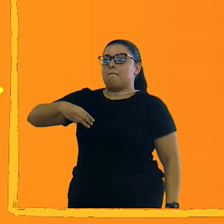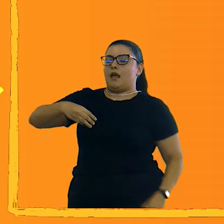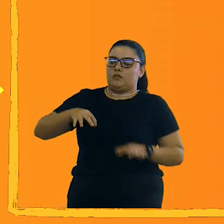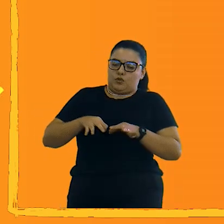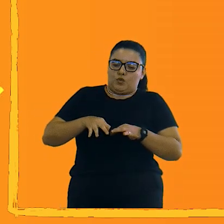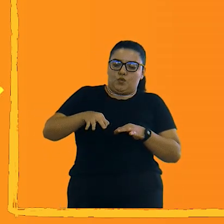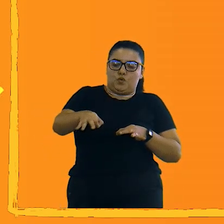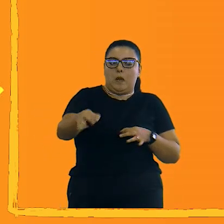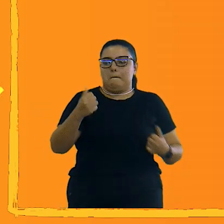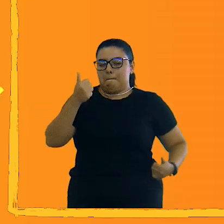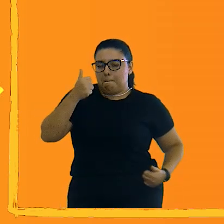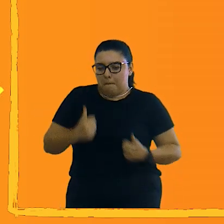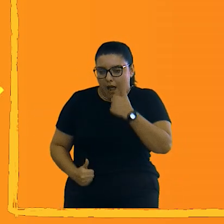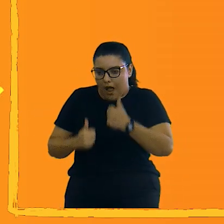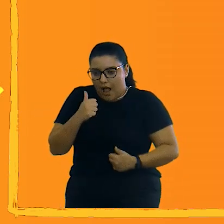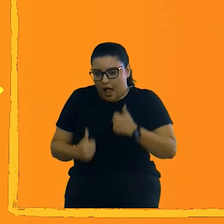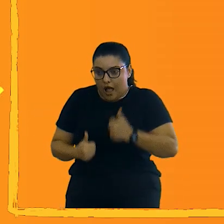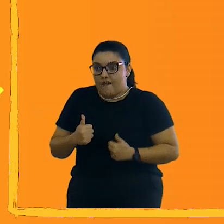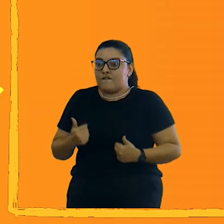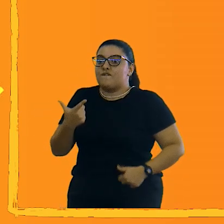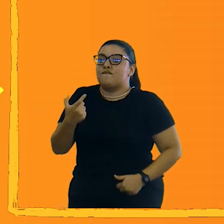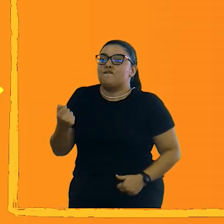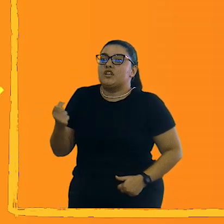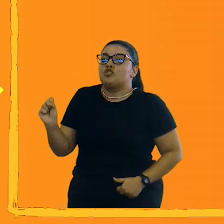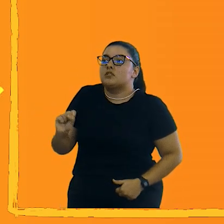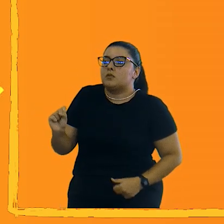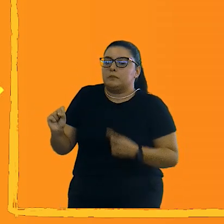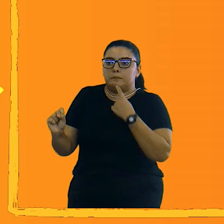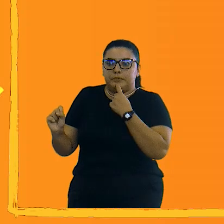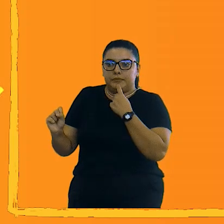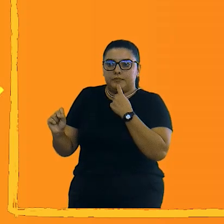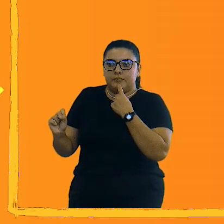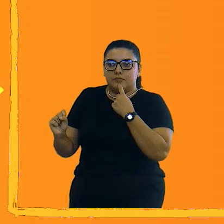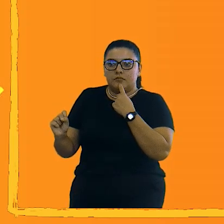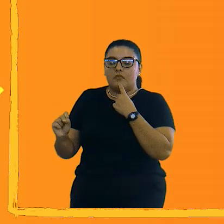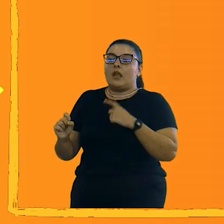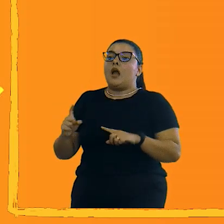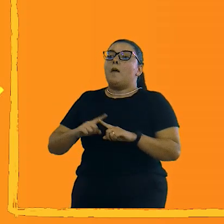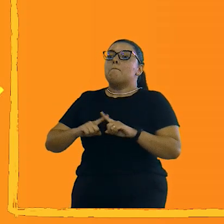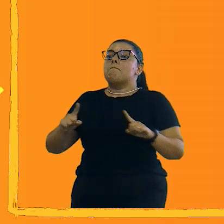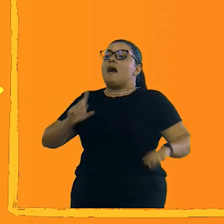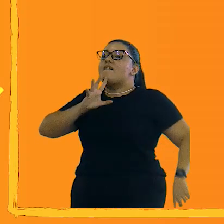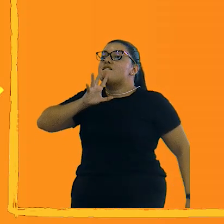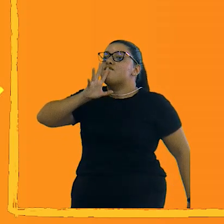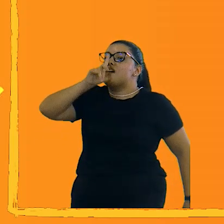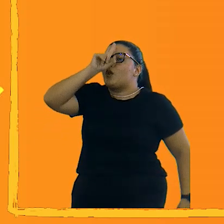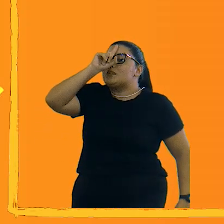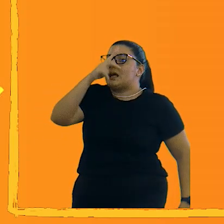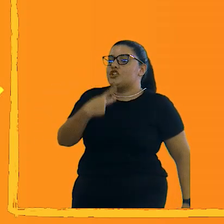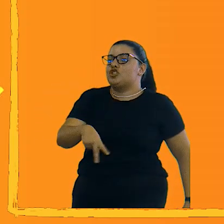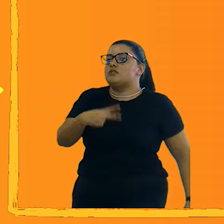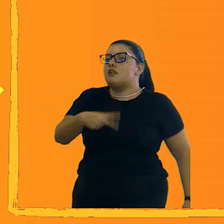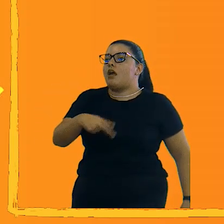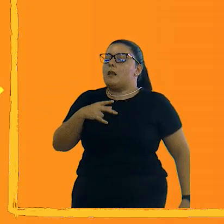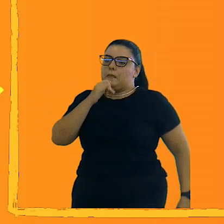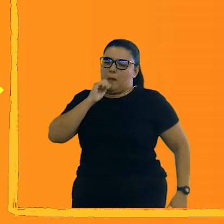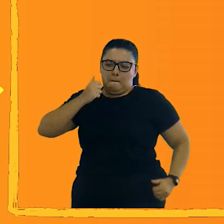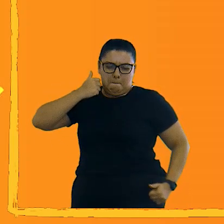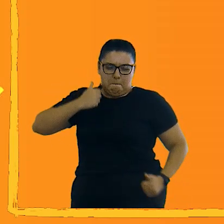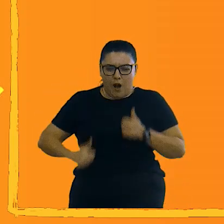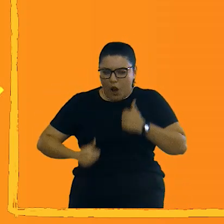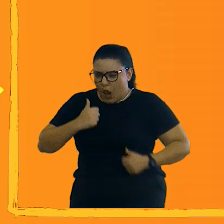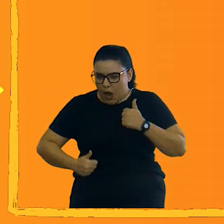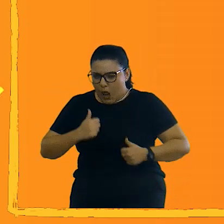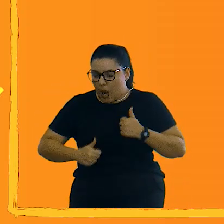de atletismo em 20 segundos Qual a sua velocidade média em met por